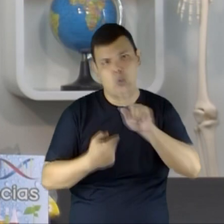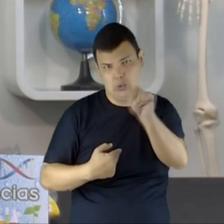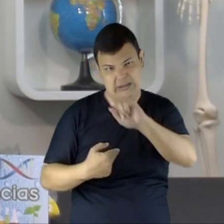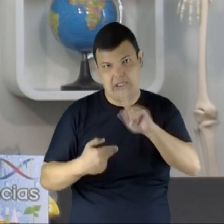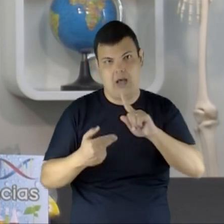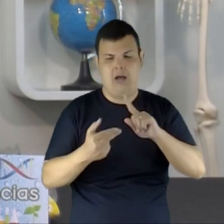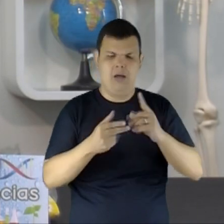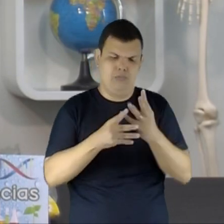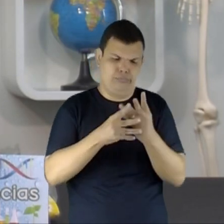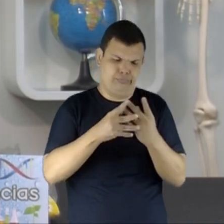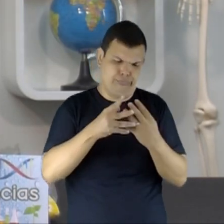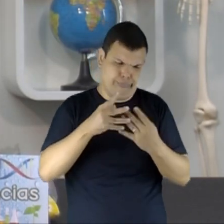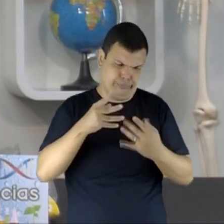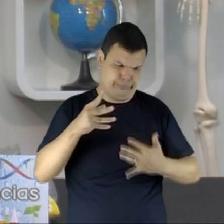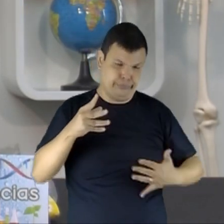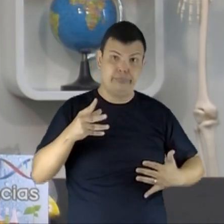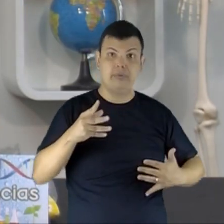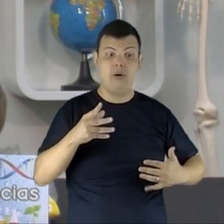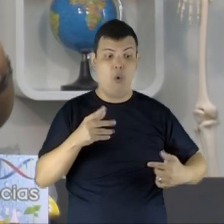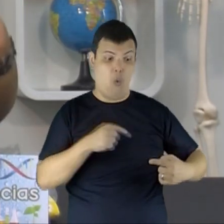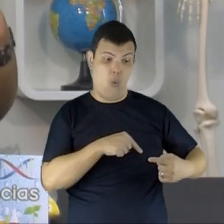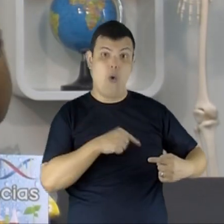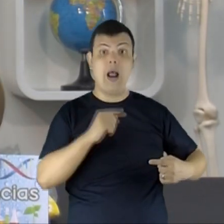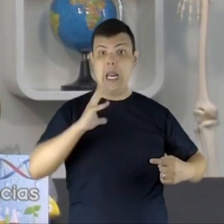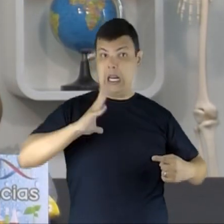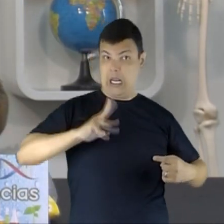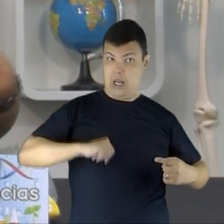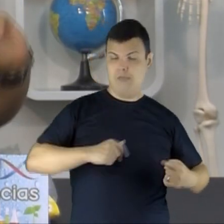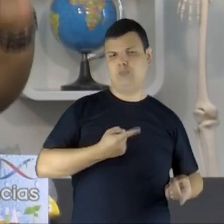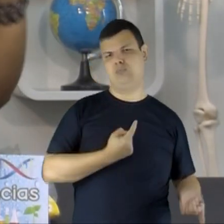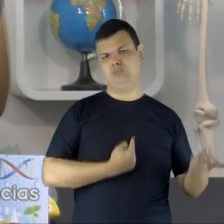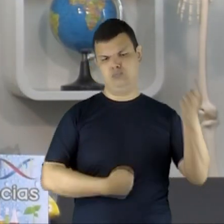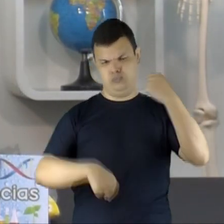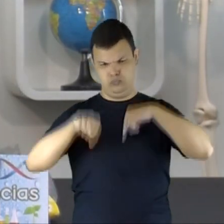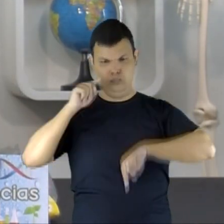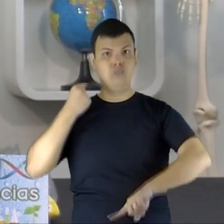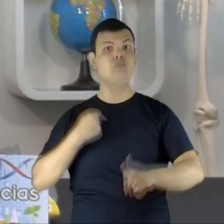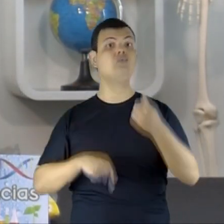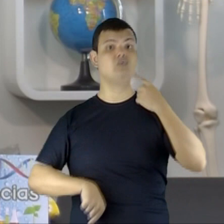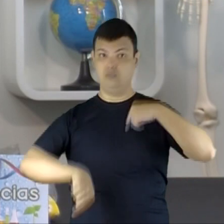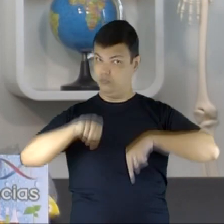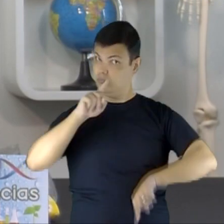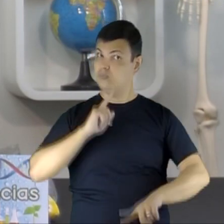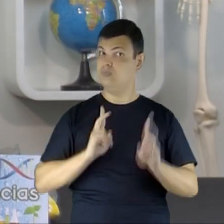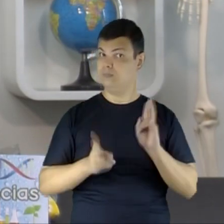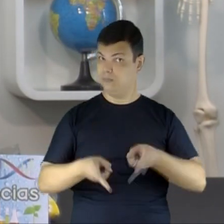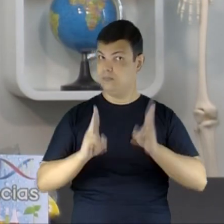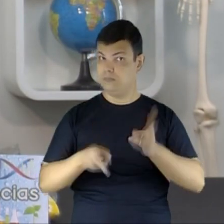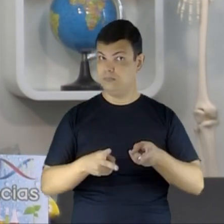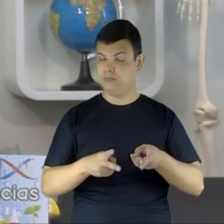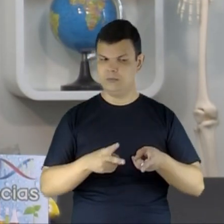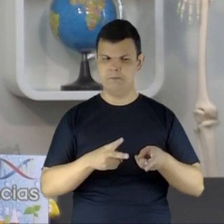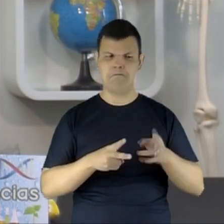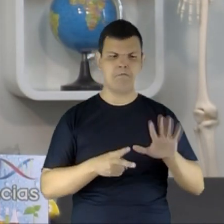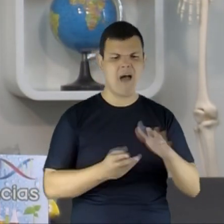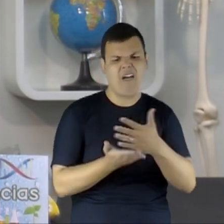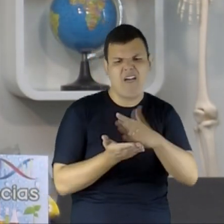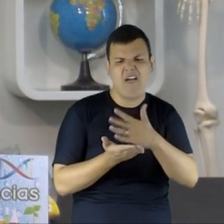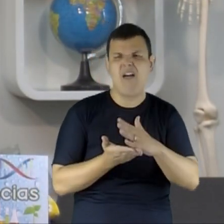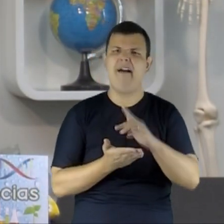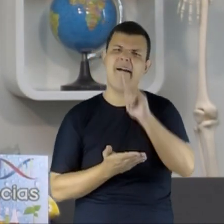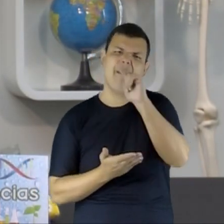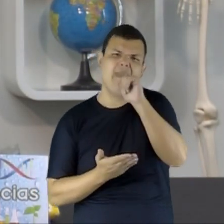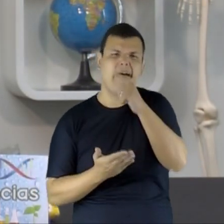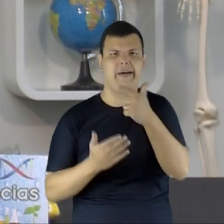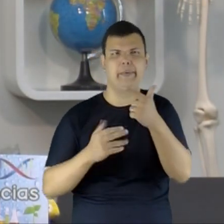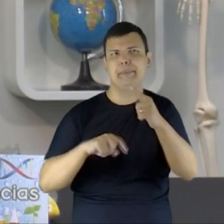vão filtrar e vai devolver esse sangue já filtrado para o nosso organismo. E essa água, essas outras